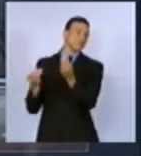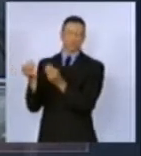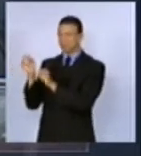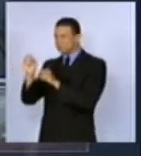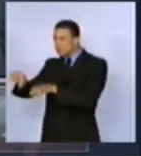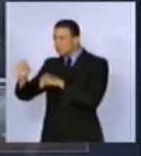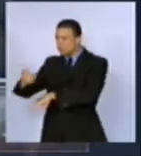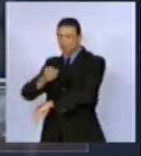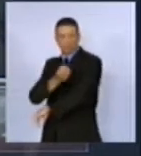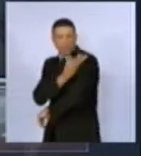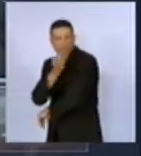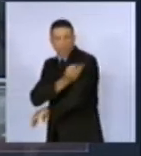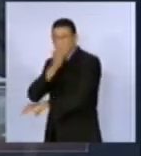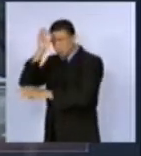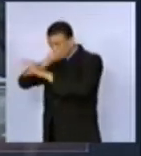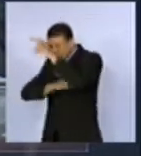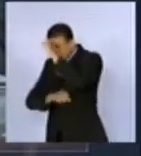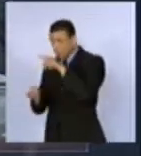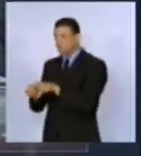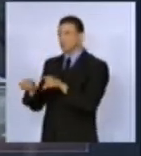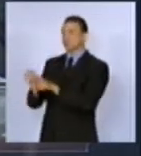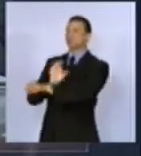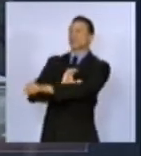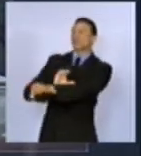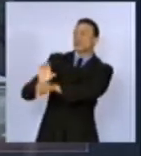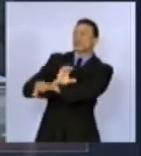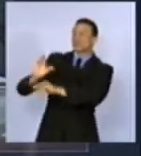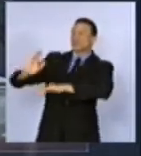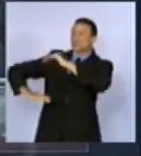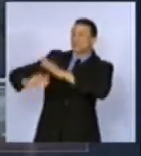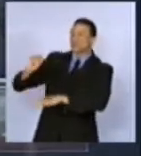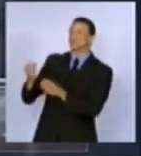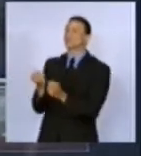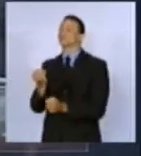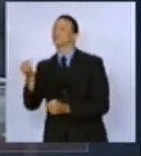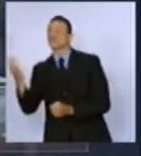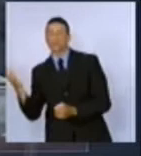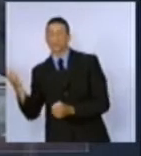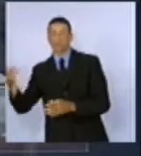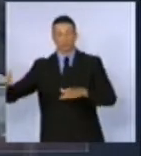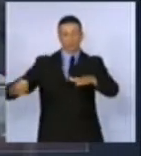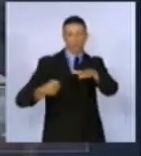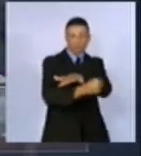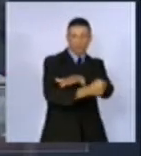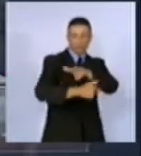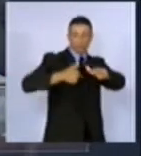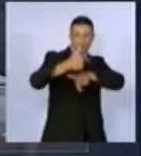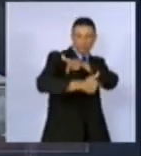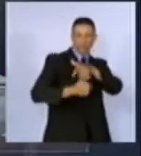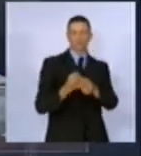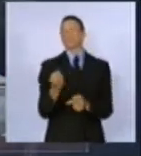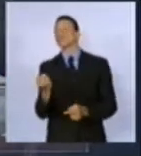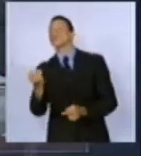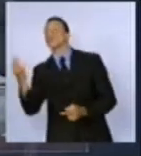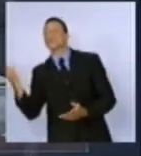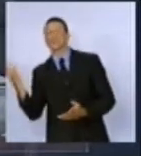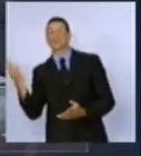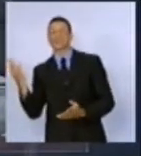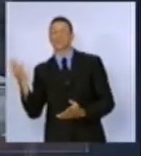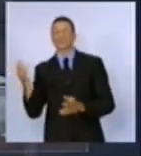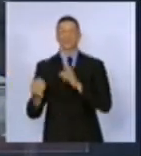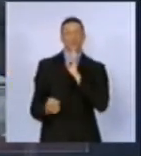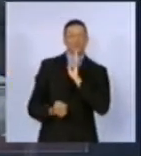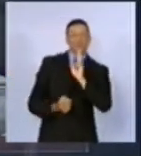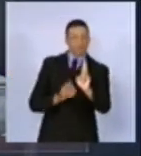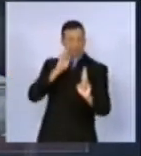alfabetizados qualificados e recolocadas e recolocados no mercado de trabalho estão passando a resposta de forma